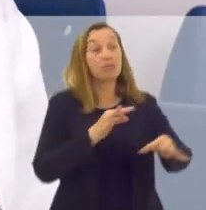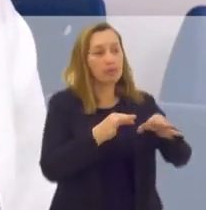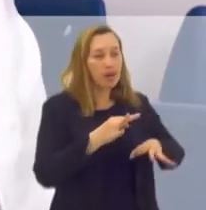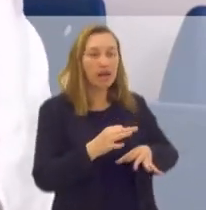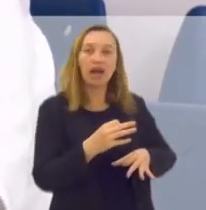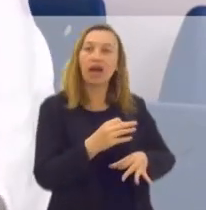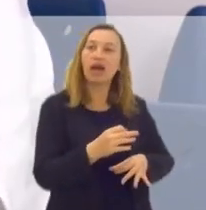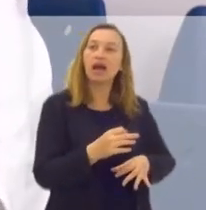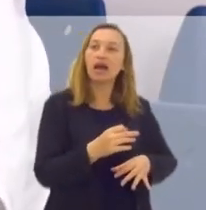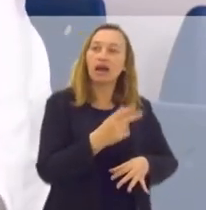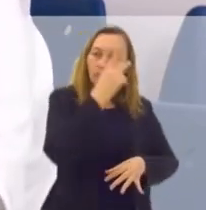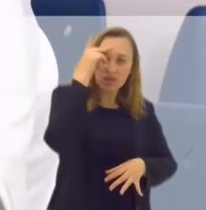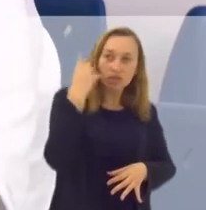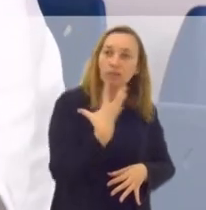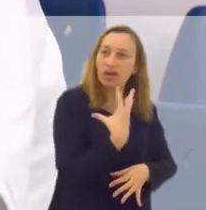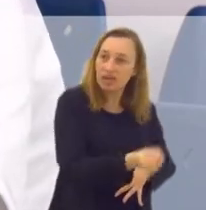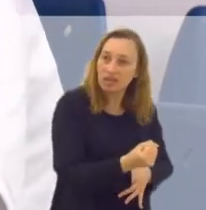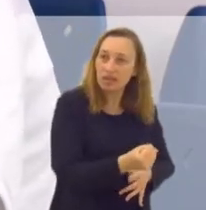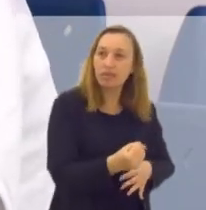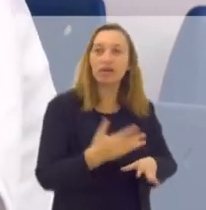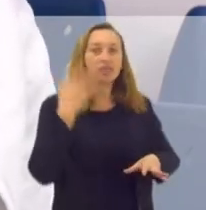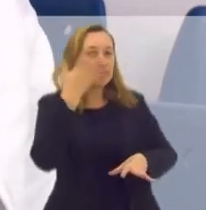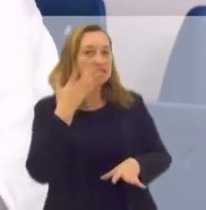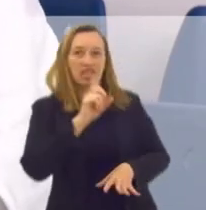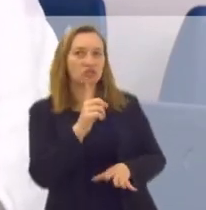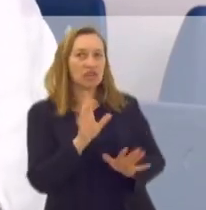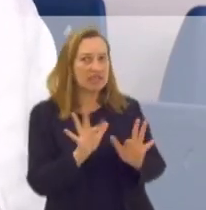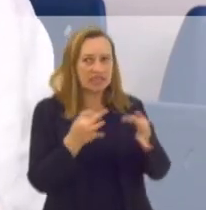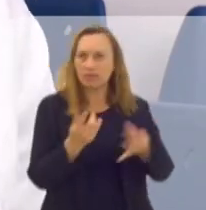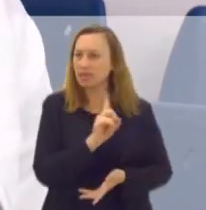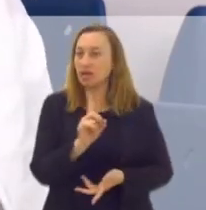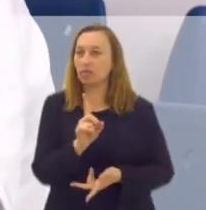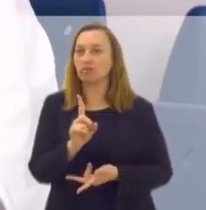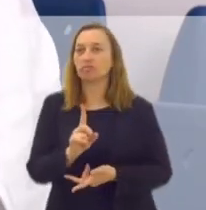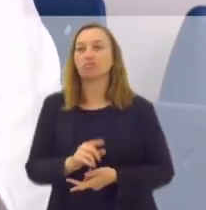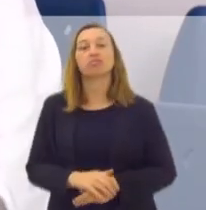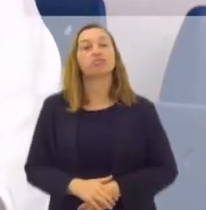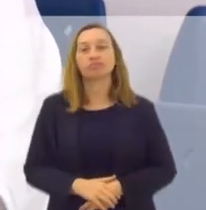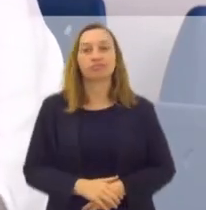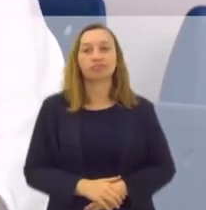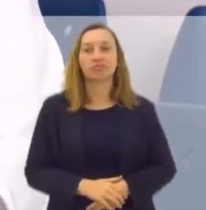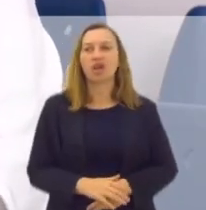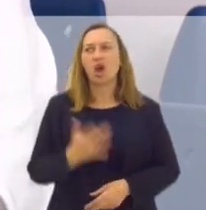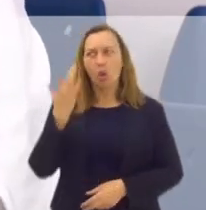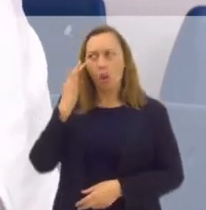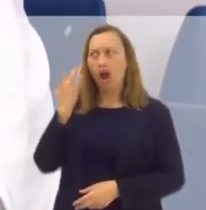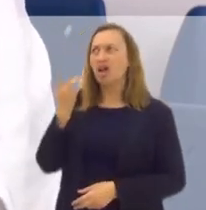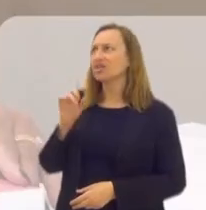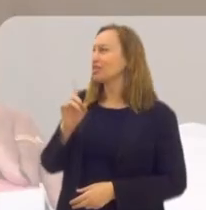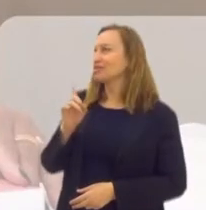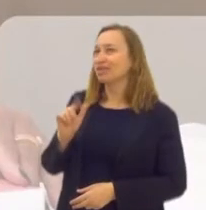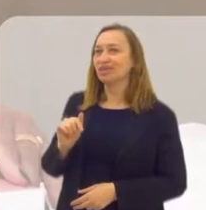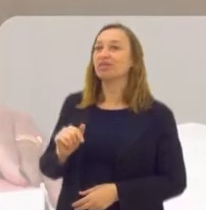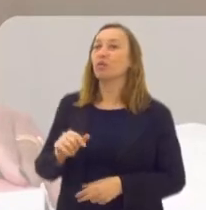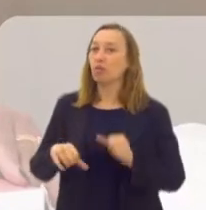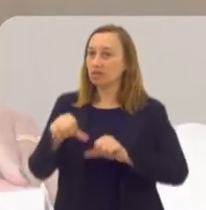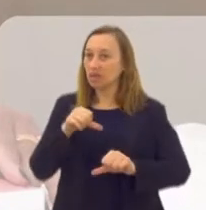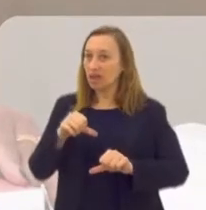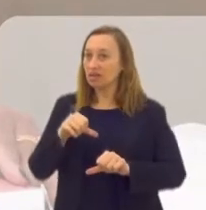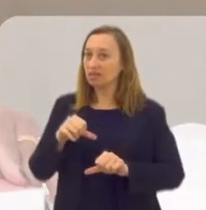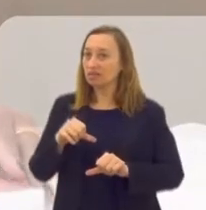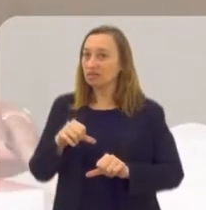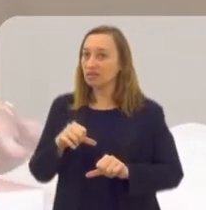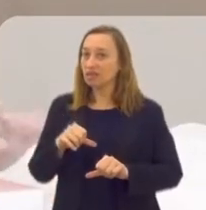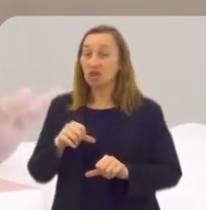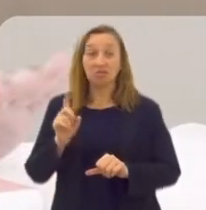para preparar essa pessoa para receber a mensagem. Não é tão simples assim, não, sabe? Tudo não, não acho que seja, muito pelo